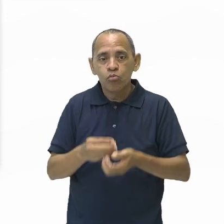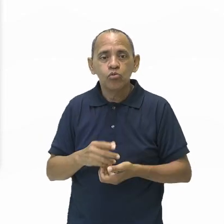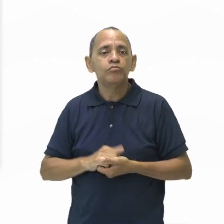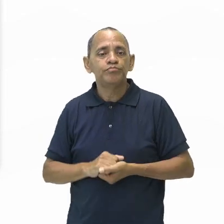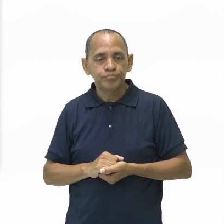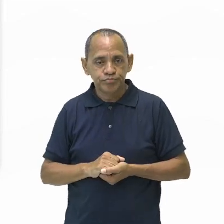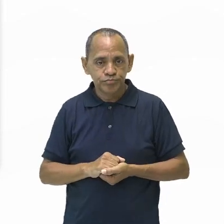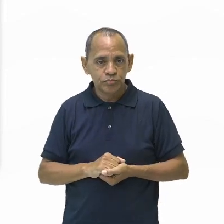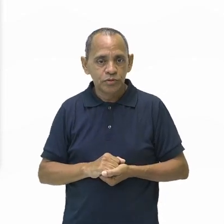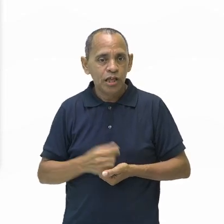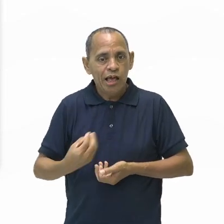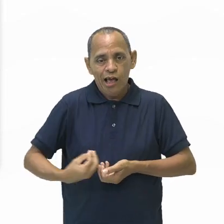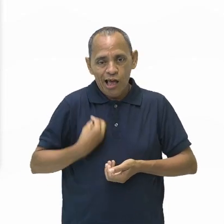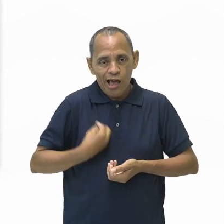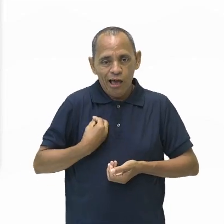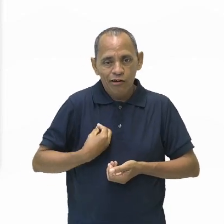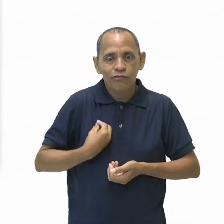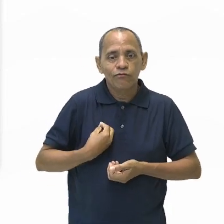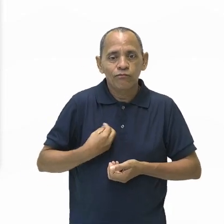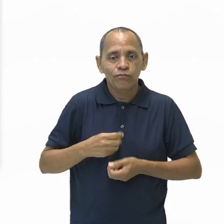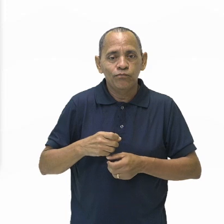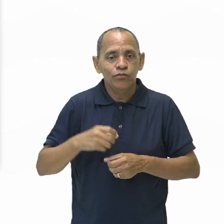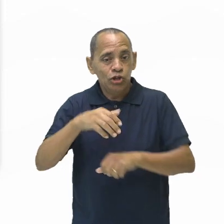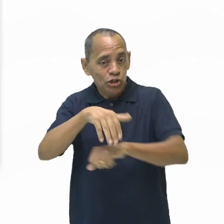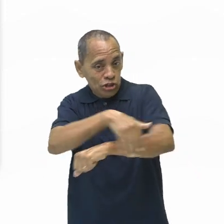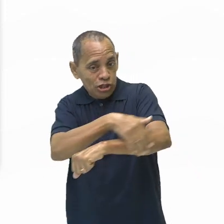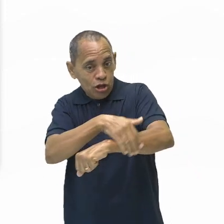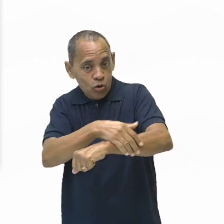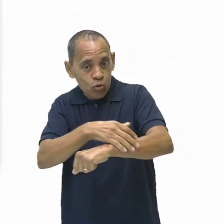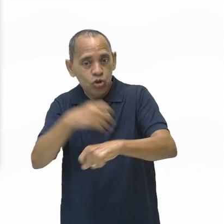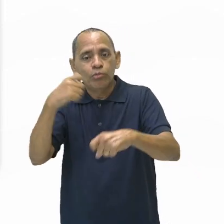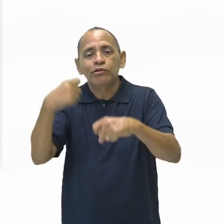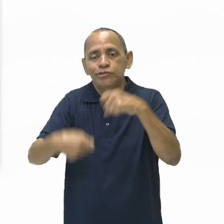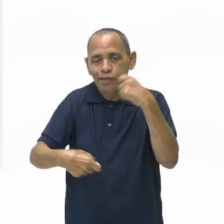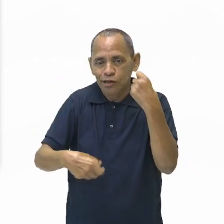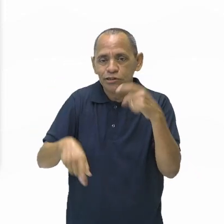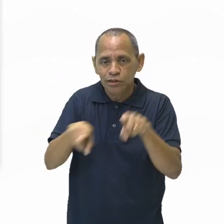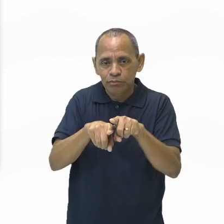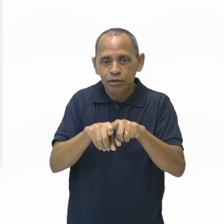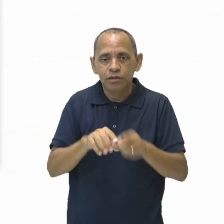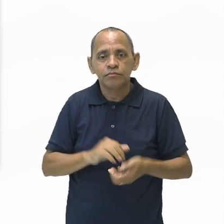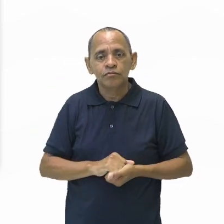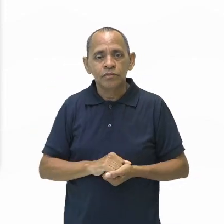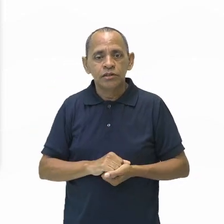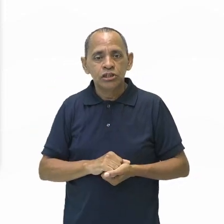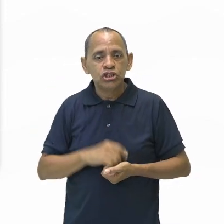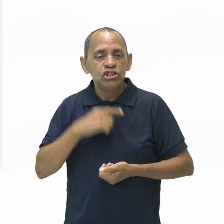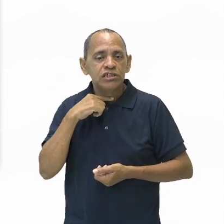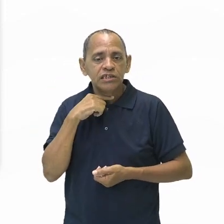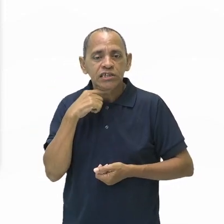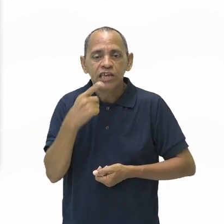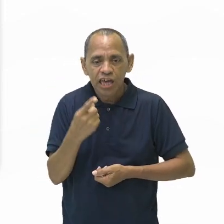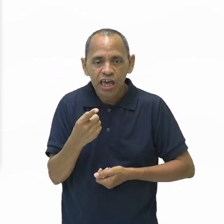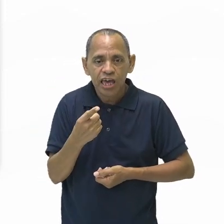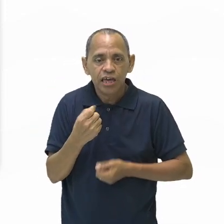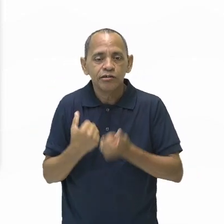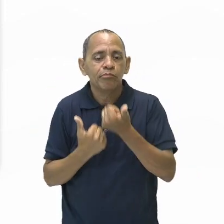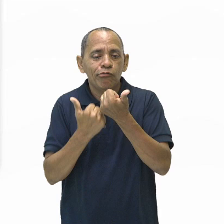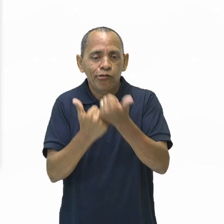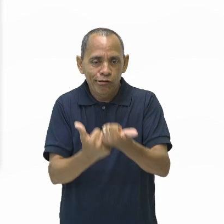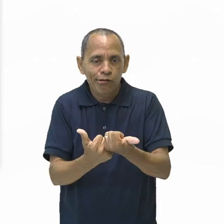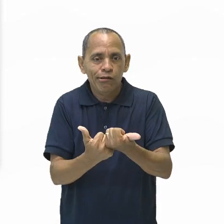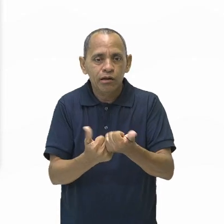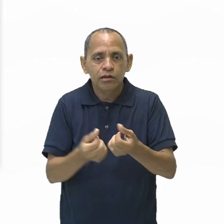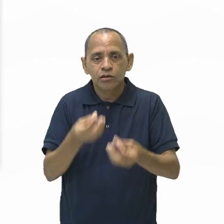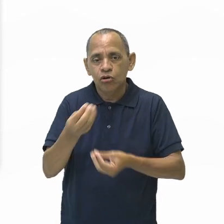aí, né? E a família a expulsasse, infelizmente ninguém iria ali acolher e apoiar. Ela iria se prostituir,